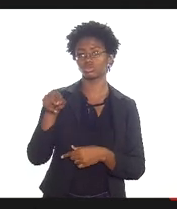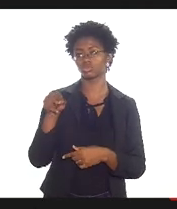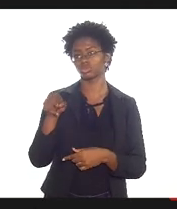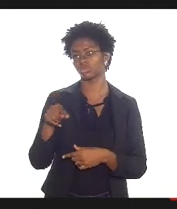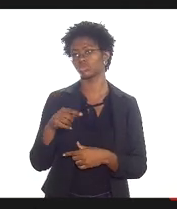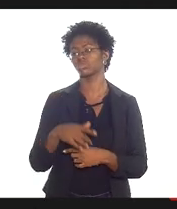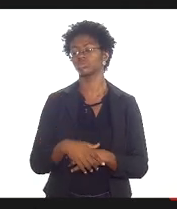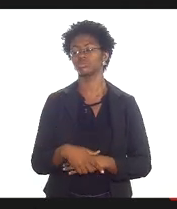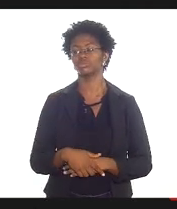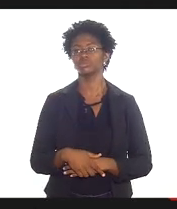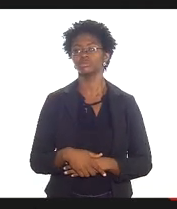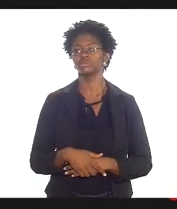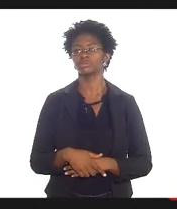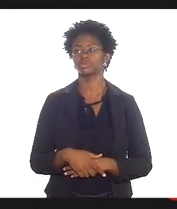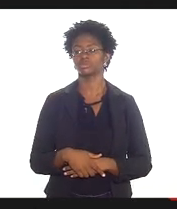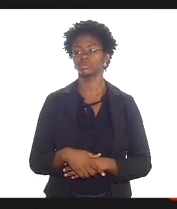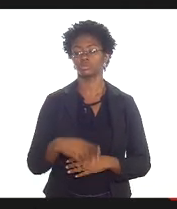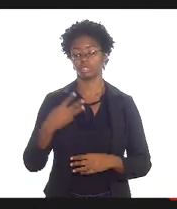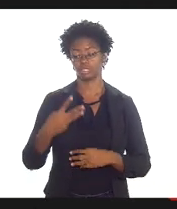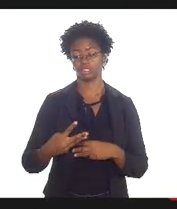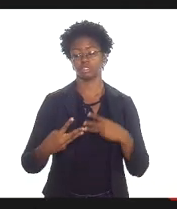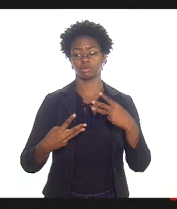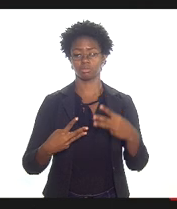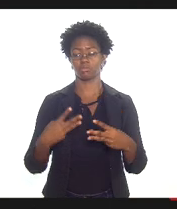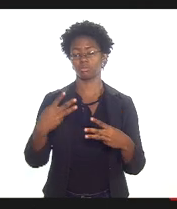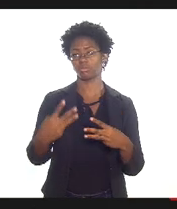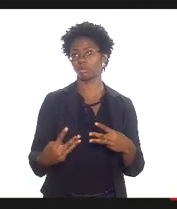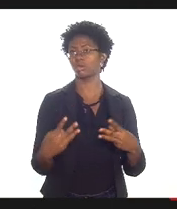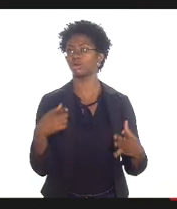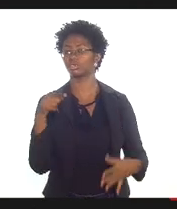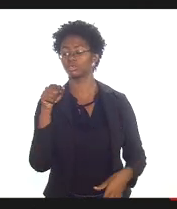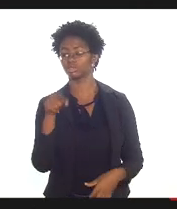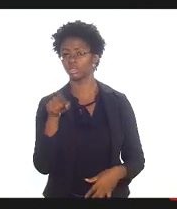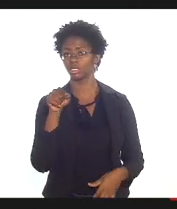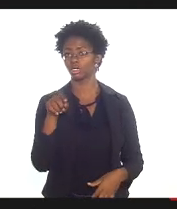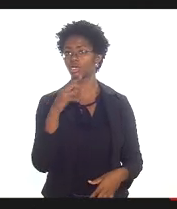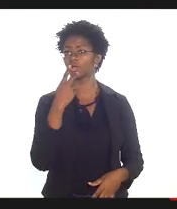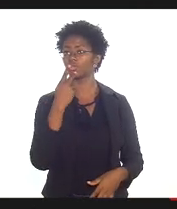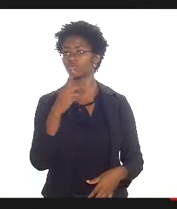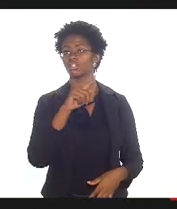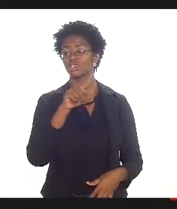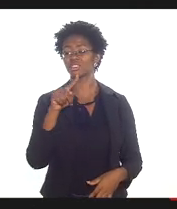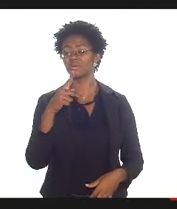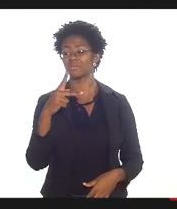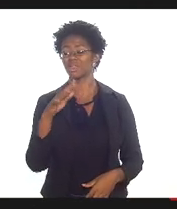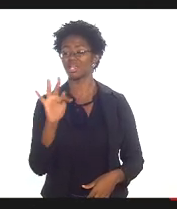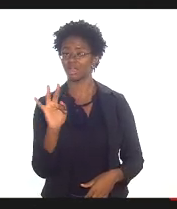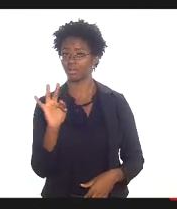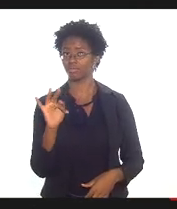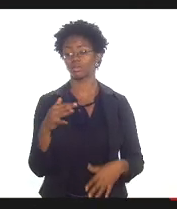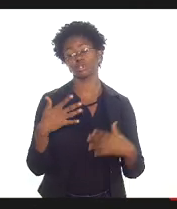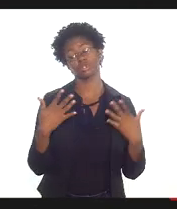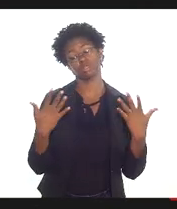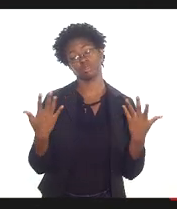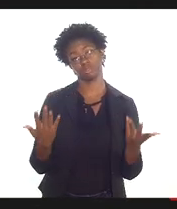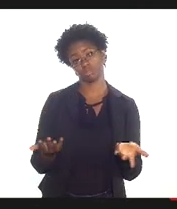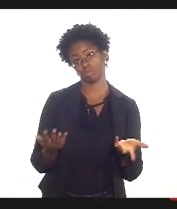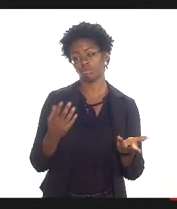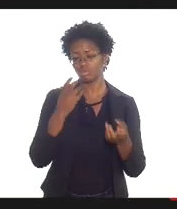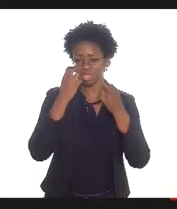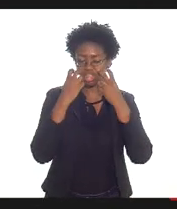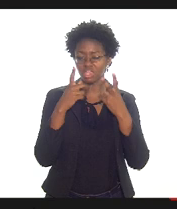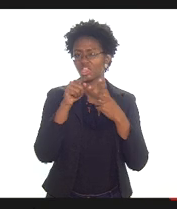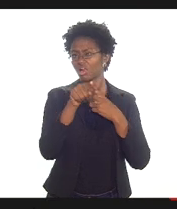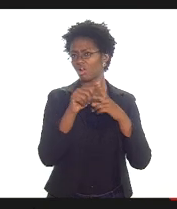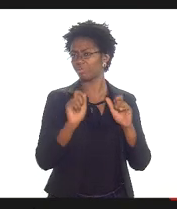gás, por trimestre, e aí ele chama de VPF. Então, quando vocês olham aí,